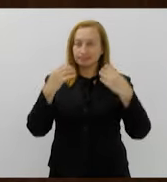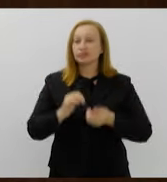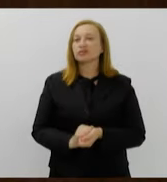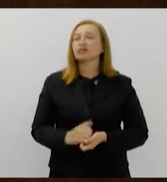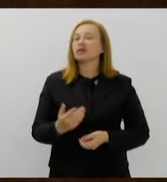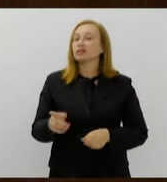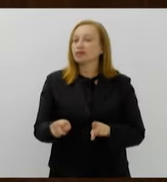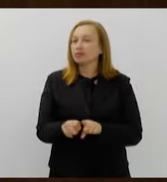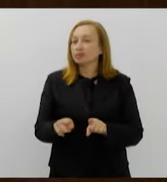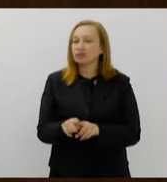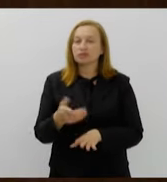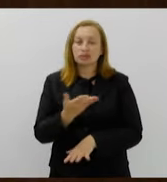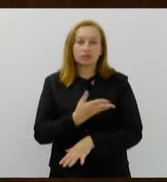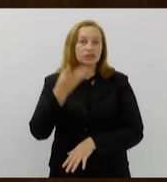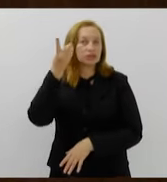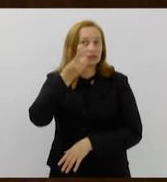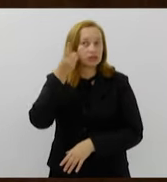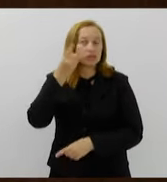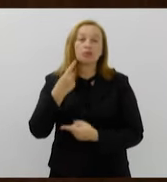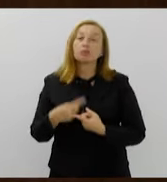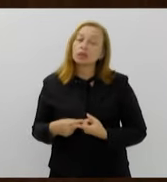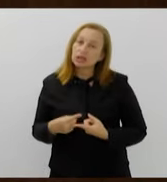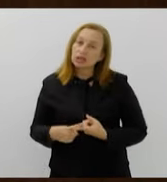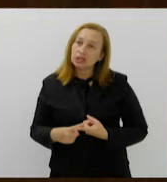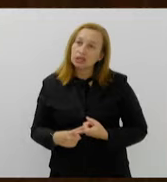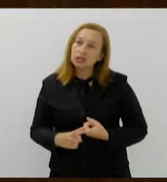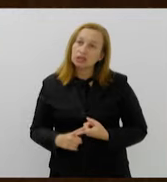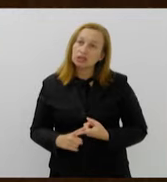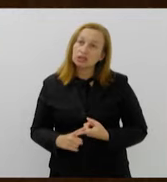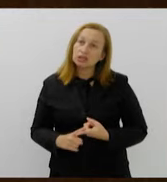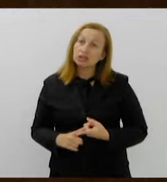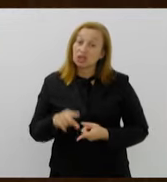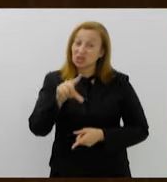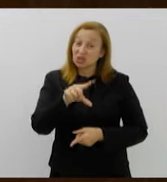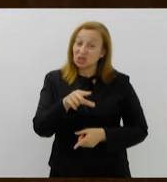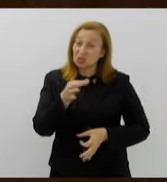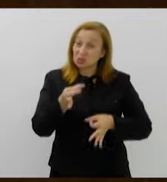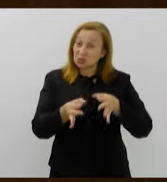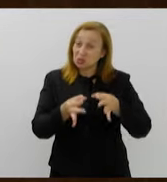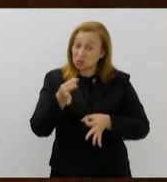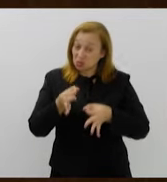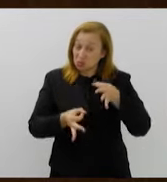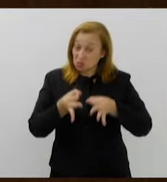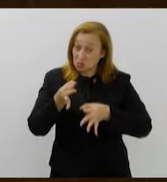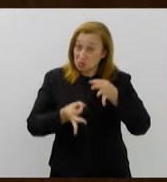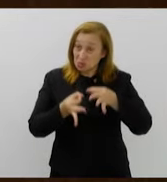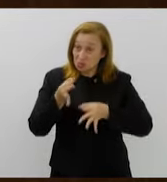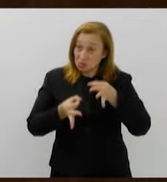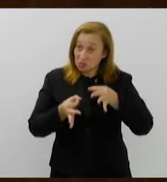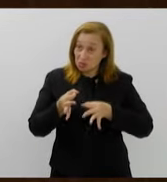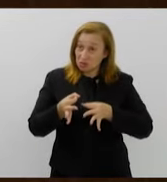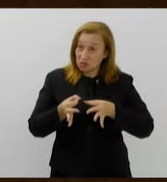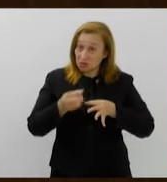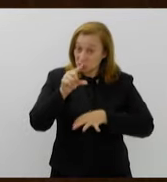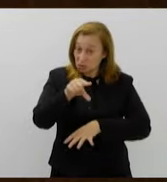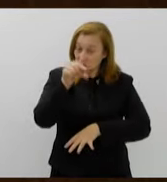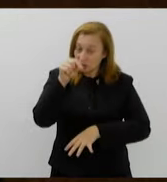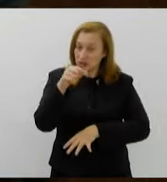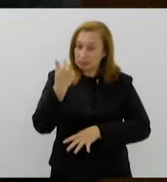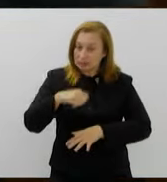dos Nobres deputados porque decisão de Justiça decisão da justiça tem que ser